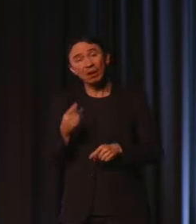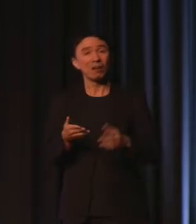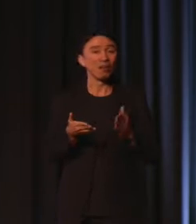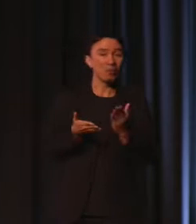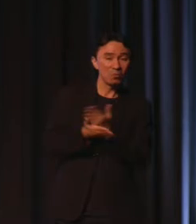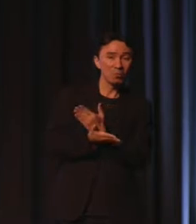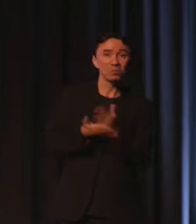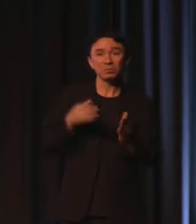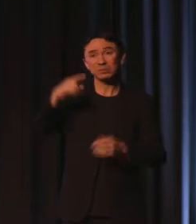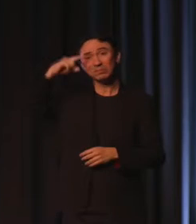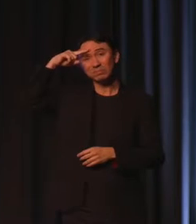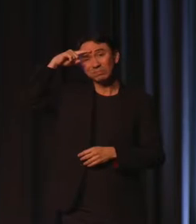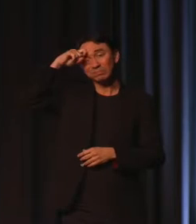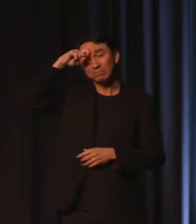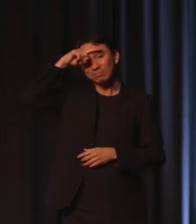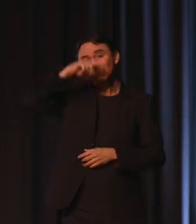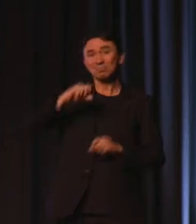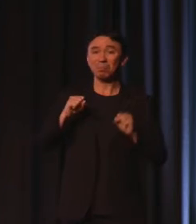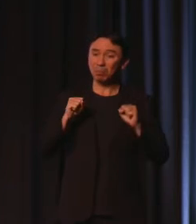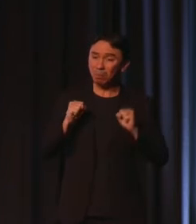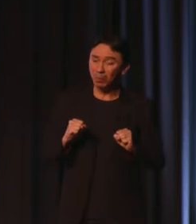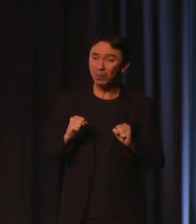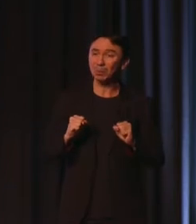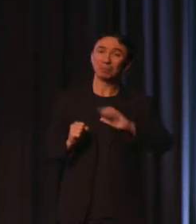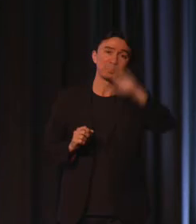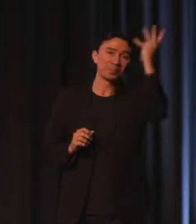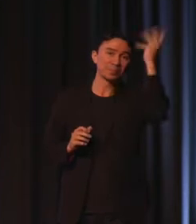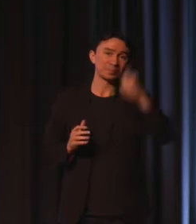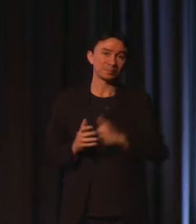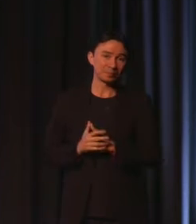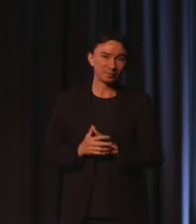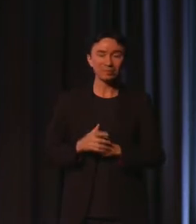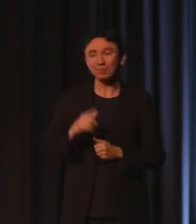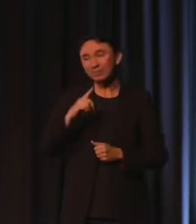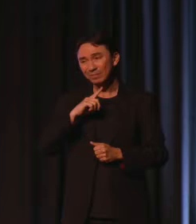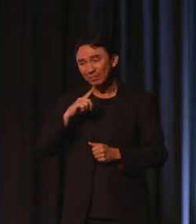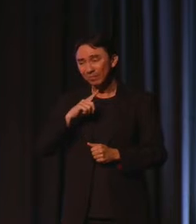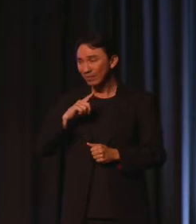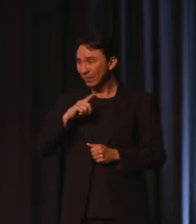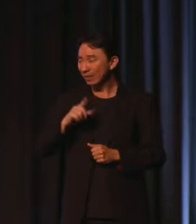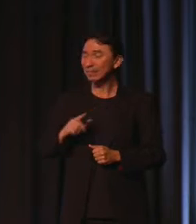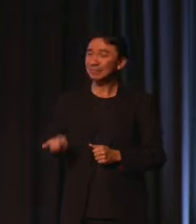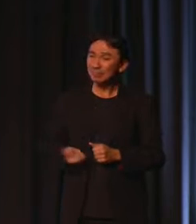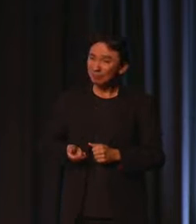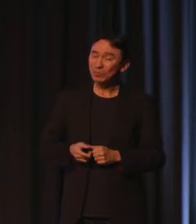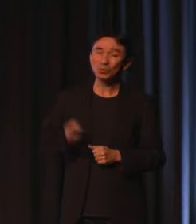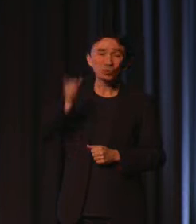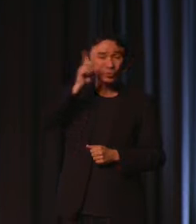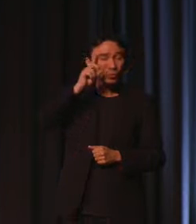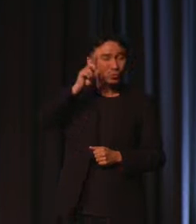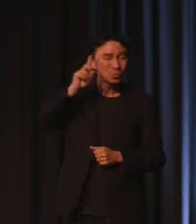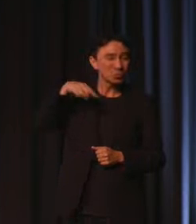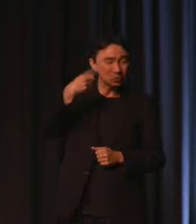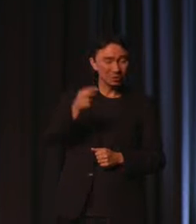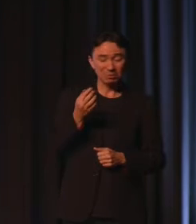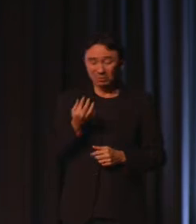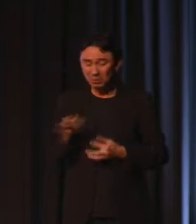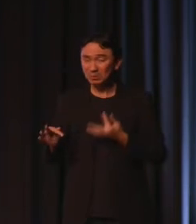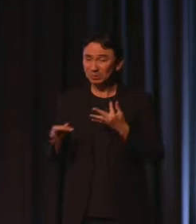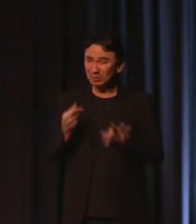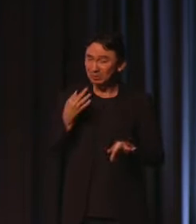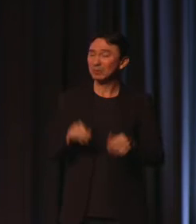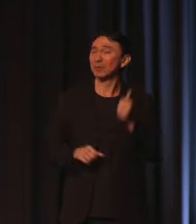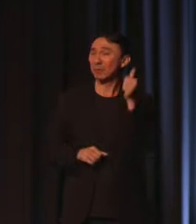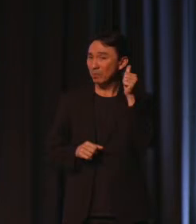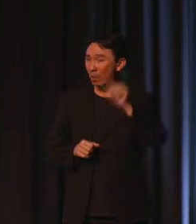podem acontecer, né, exclusivamente com esse perfil. E aí eu acho que as dores diárias é o que aparece com uma das maiores,